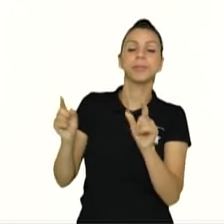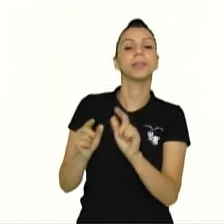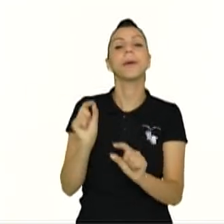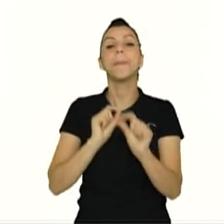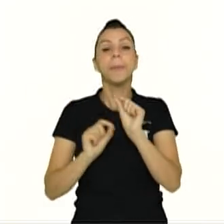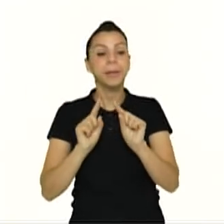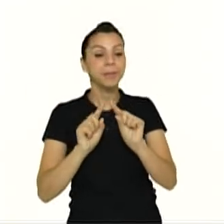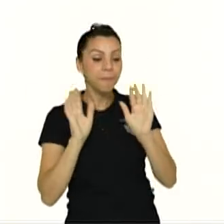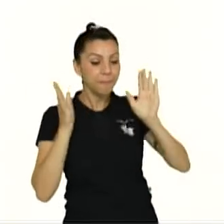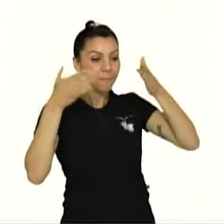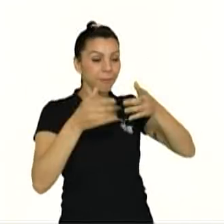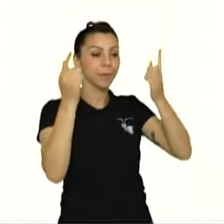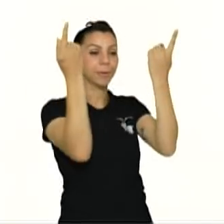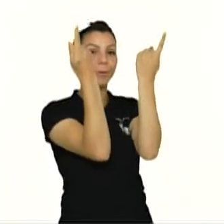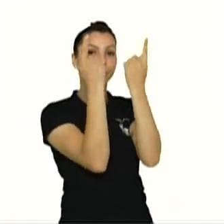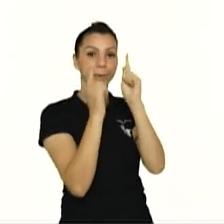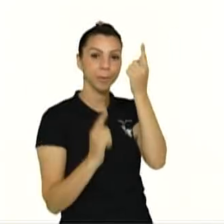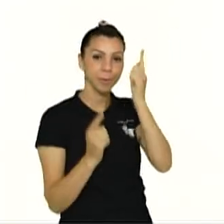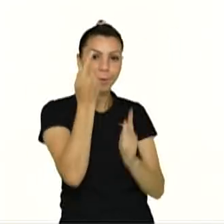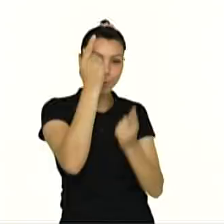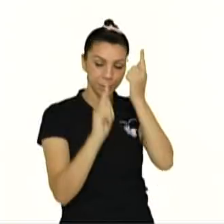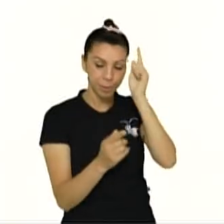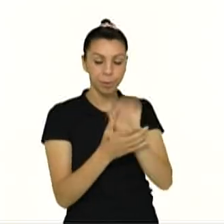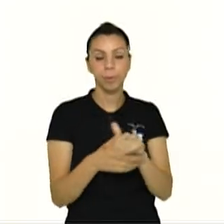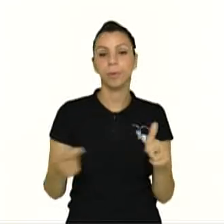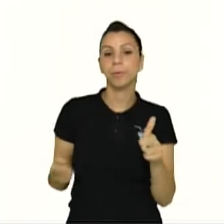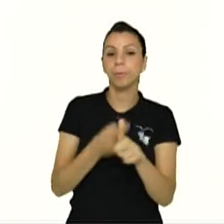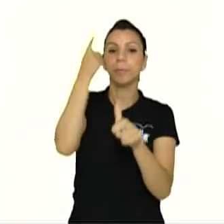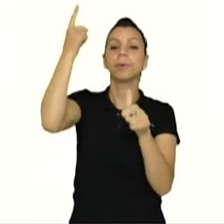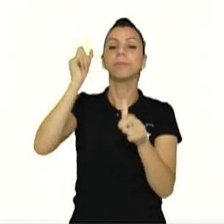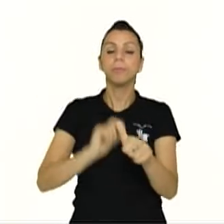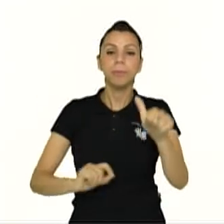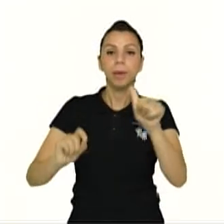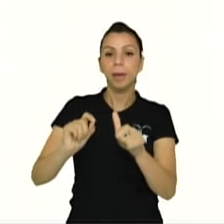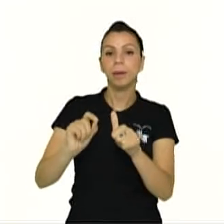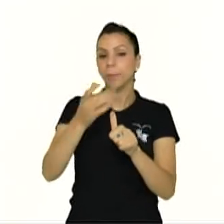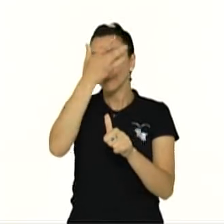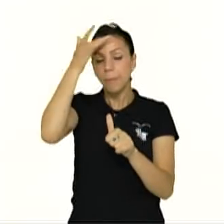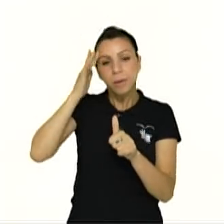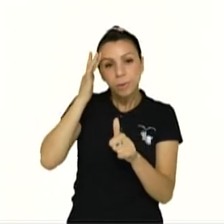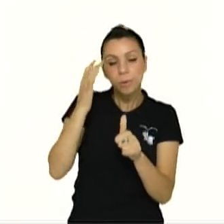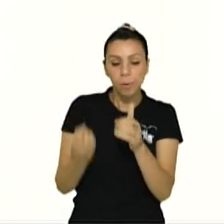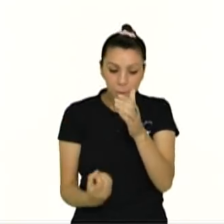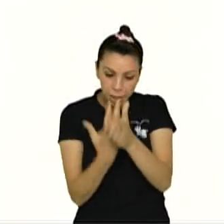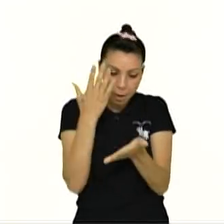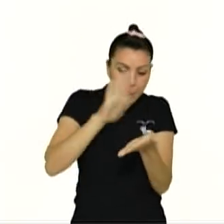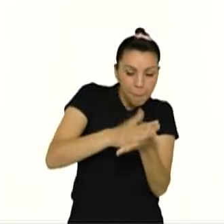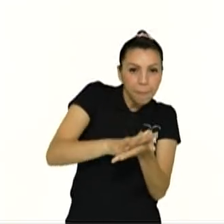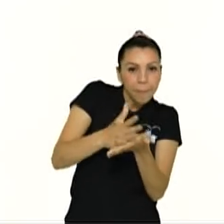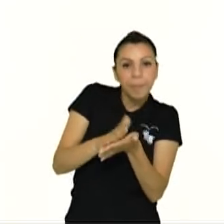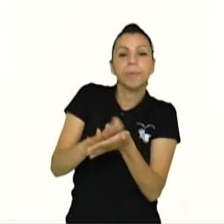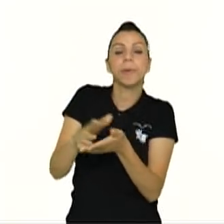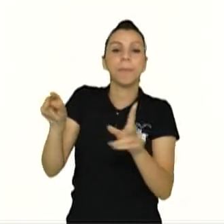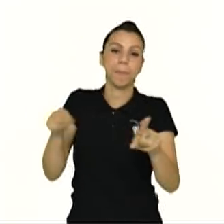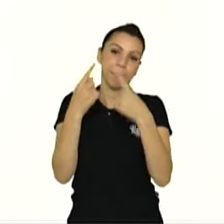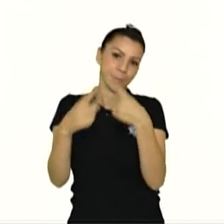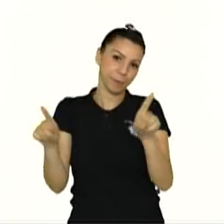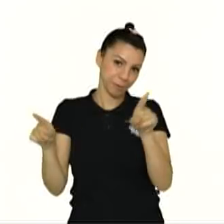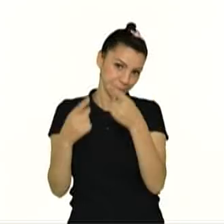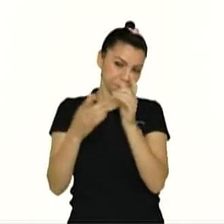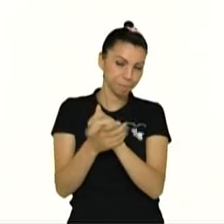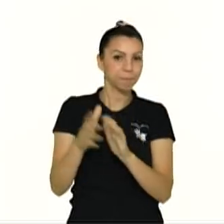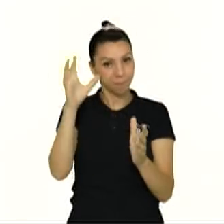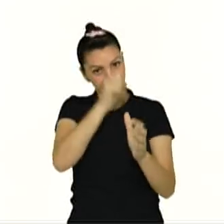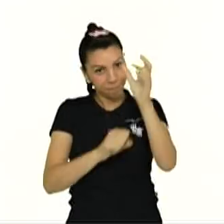quê? Sobre alguns dos primeiros sambistas brasileiros e também sobre a origem desse estilo, desse ritmo musical. É isso que nós vamos